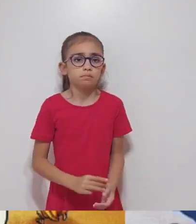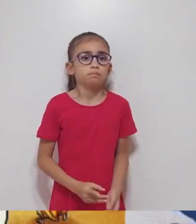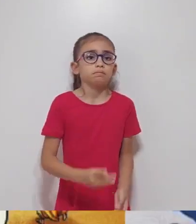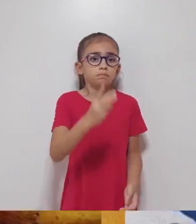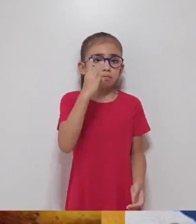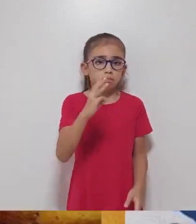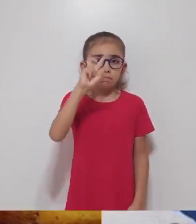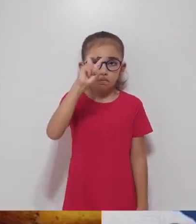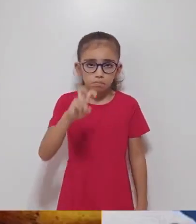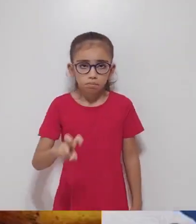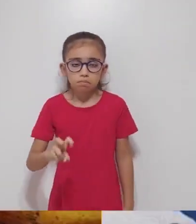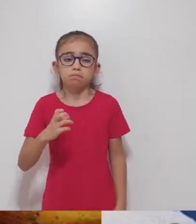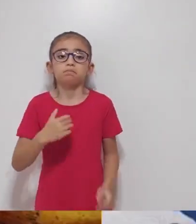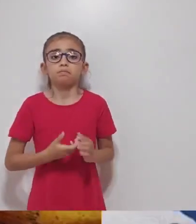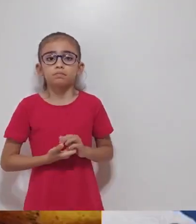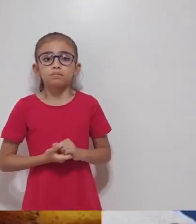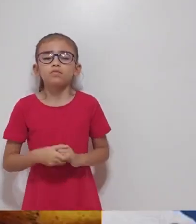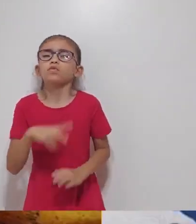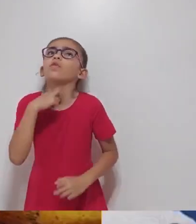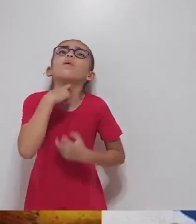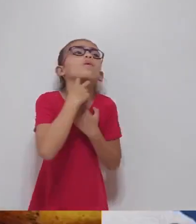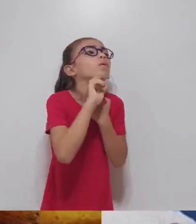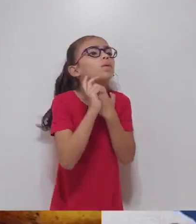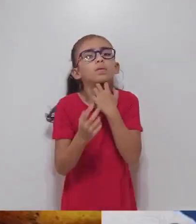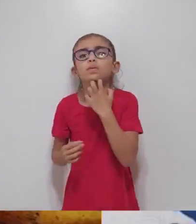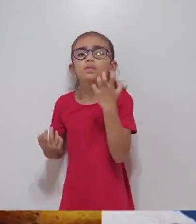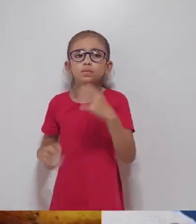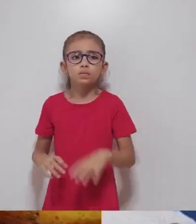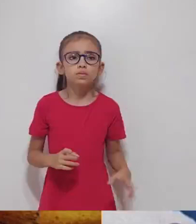Por 3 vezes seguida,